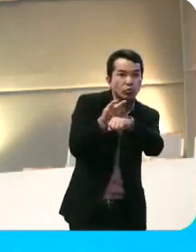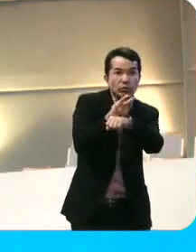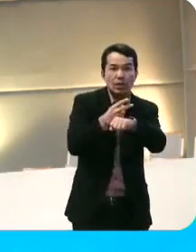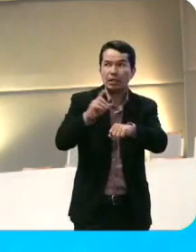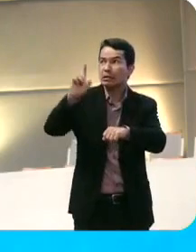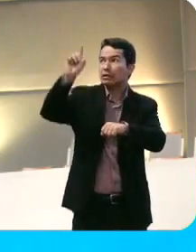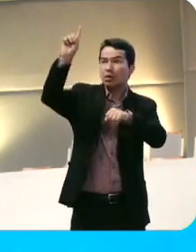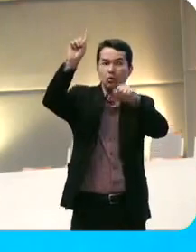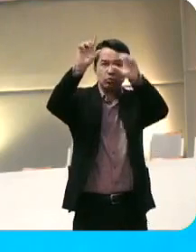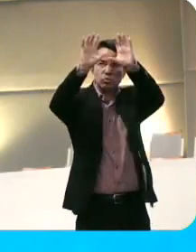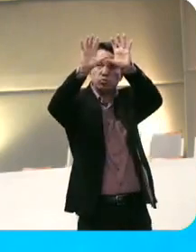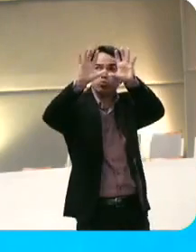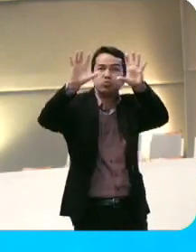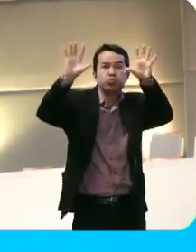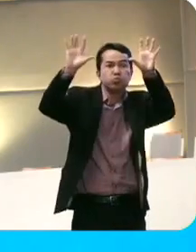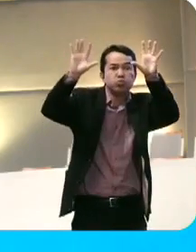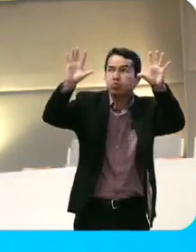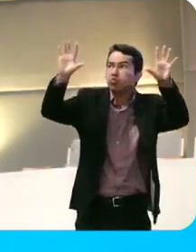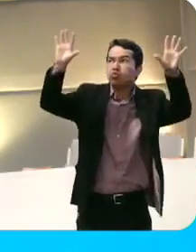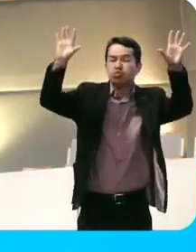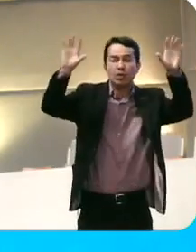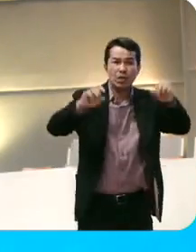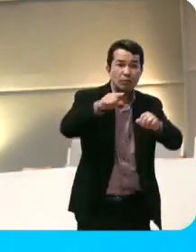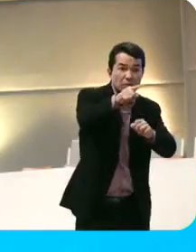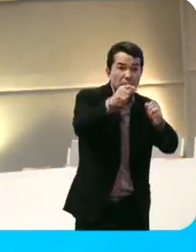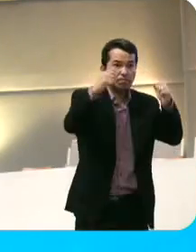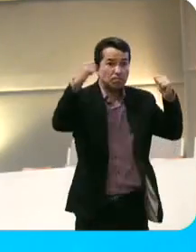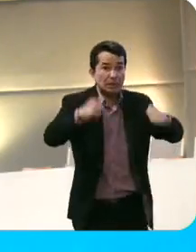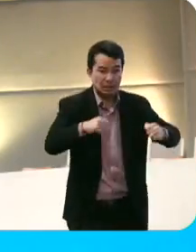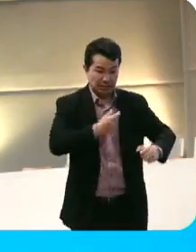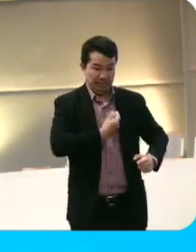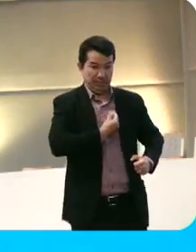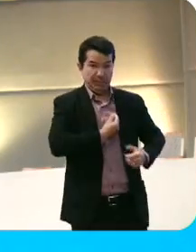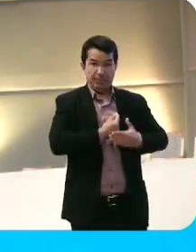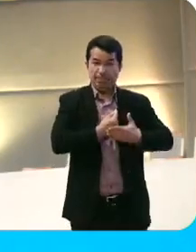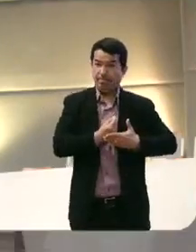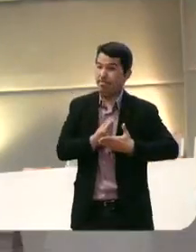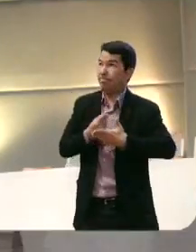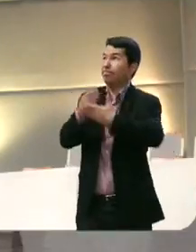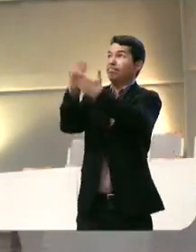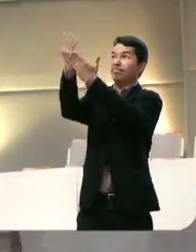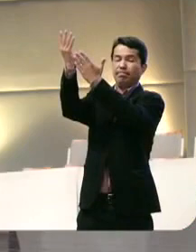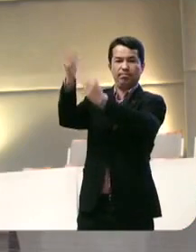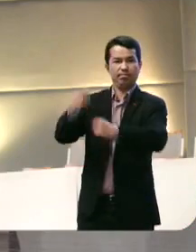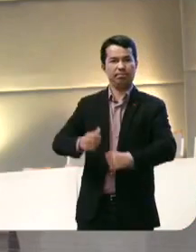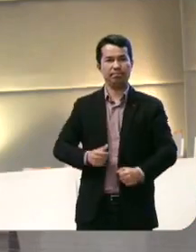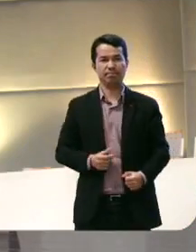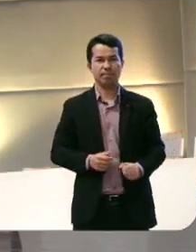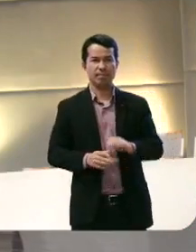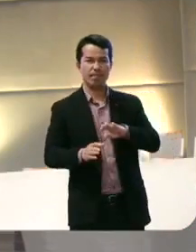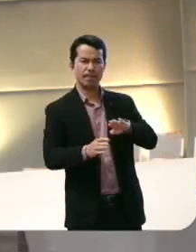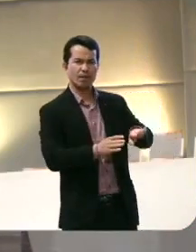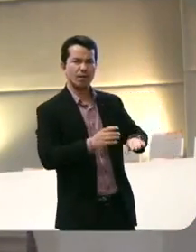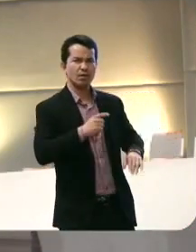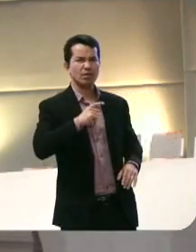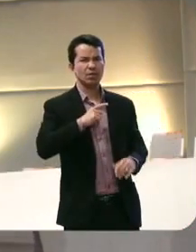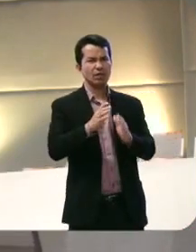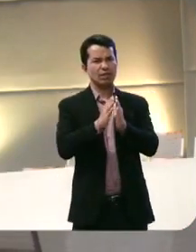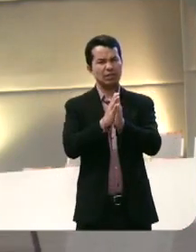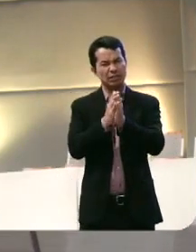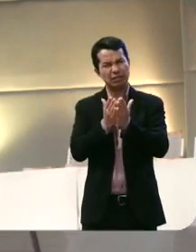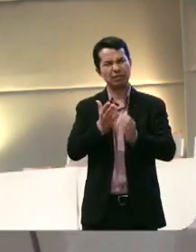consagrar, entregar aquilo que ocupa o lugar de Deus. Estava lendo alguns anos atrás aquele livro do David Wilkerson, A Cruz e